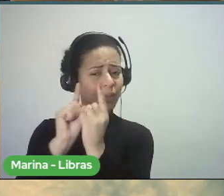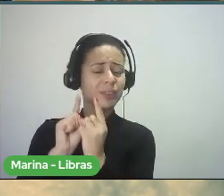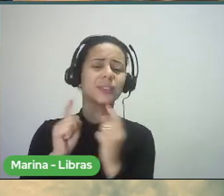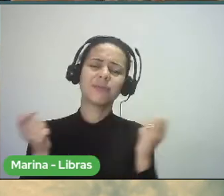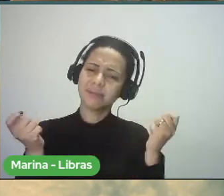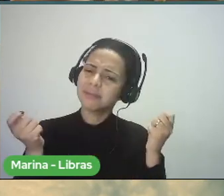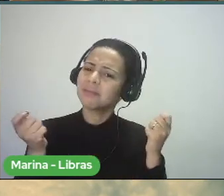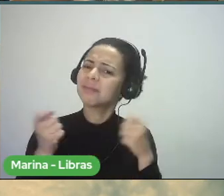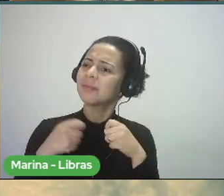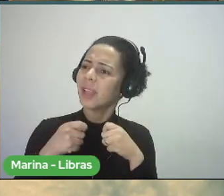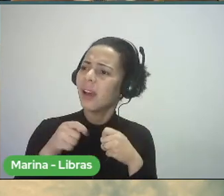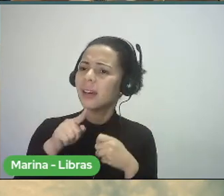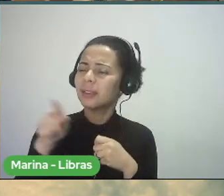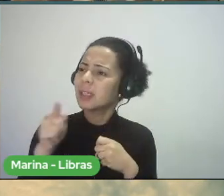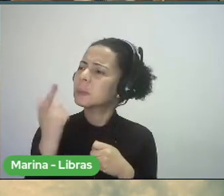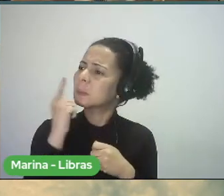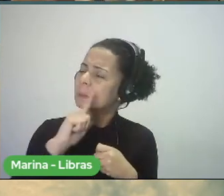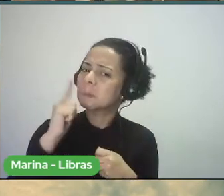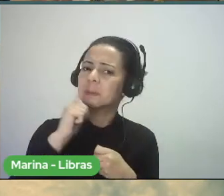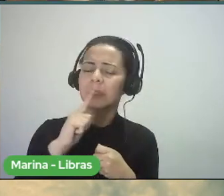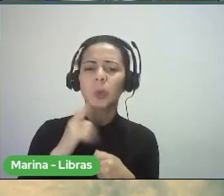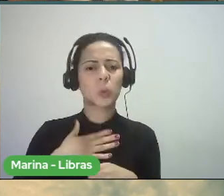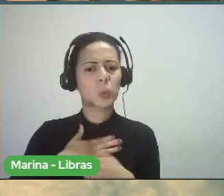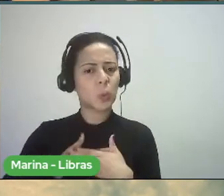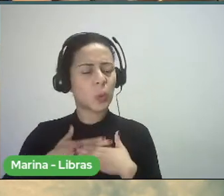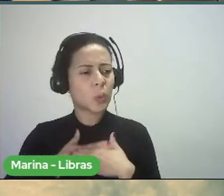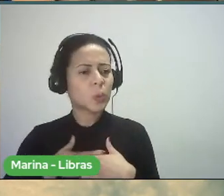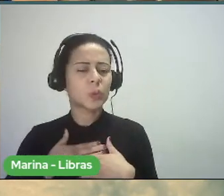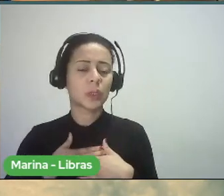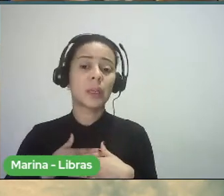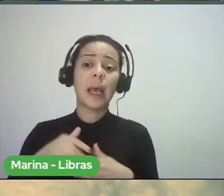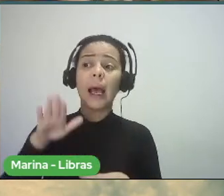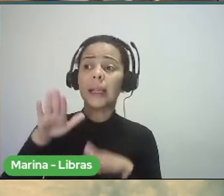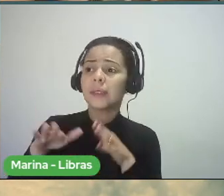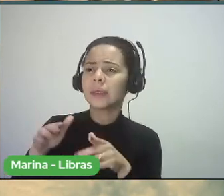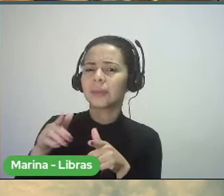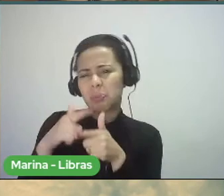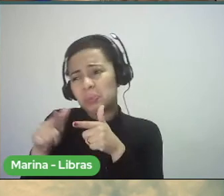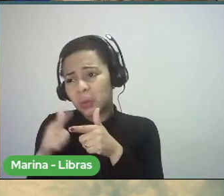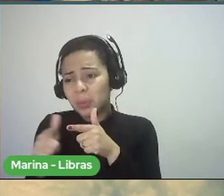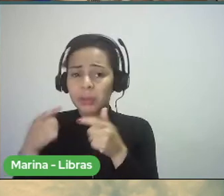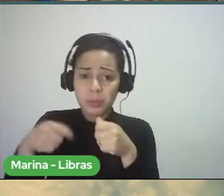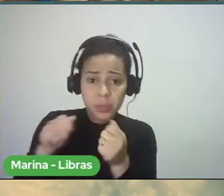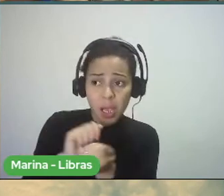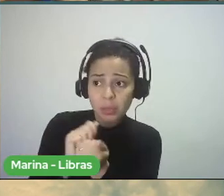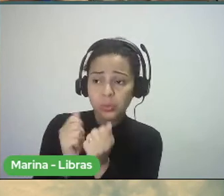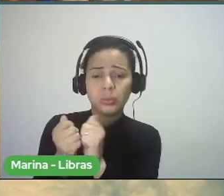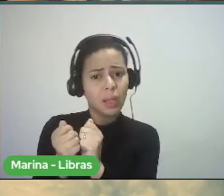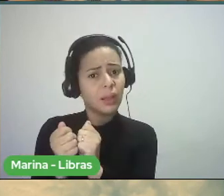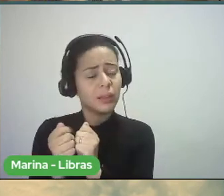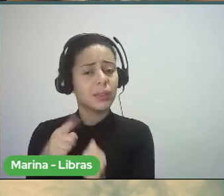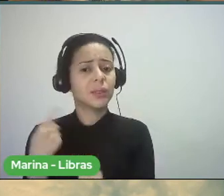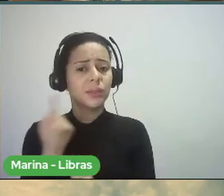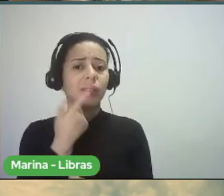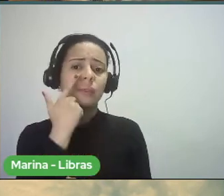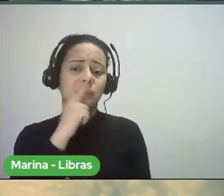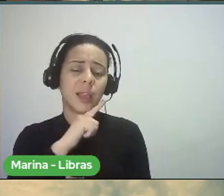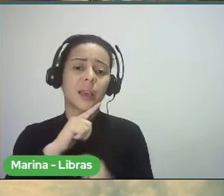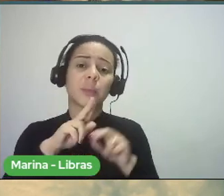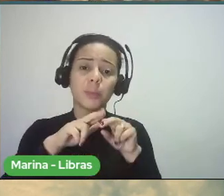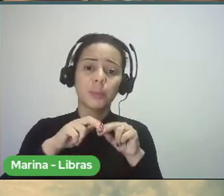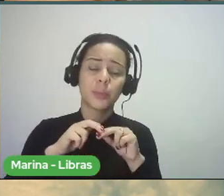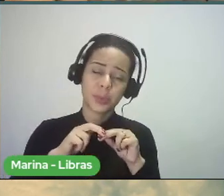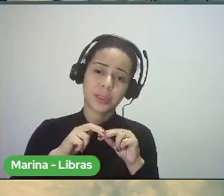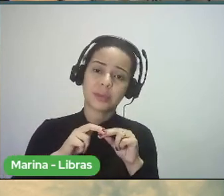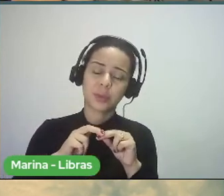outro lado a gente não acerta muito bem e eu preciso fazer algum ajuste se a gente descobre o quanto antes você consegue ditar o rumo tão cedo Quanto possível então por isso que a gente